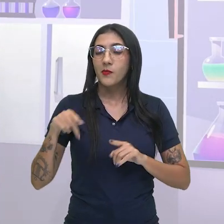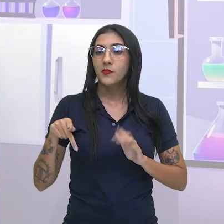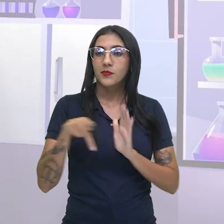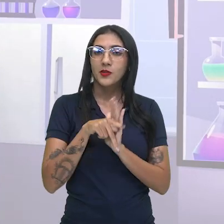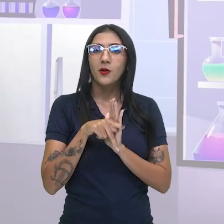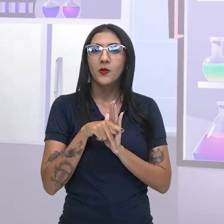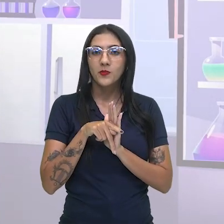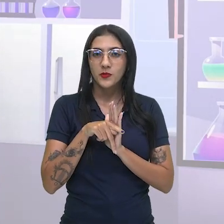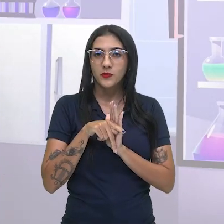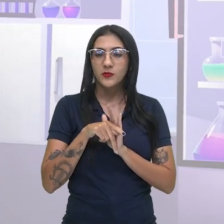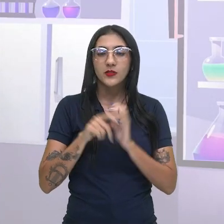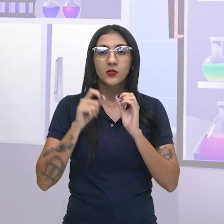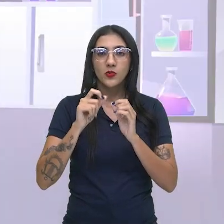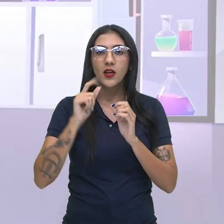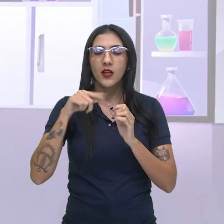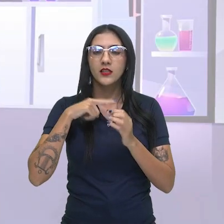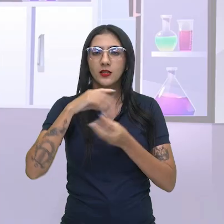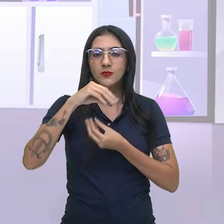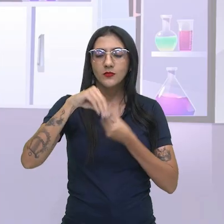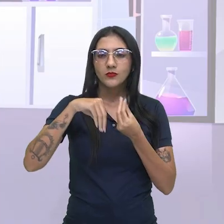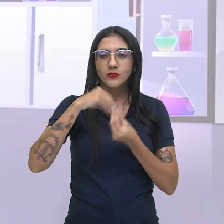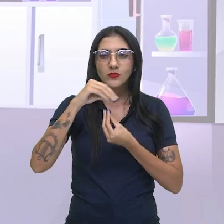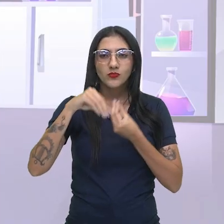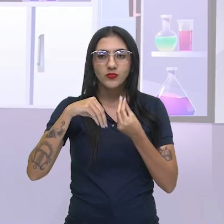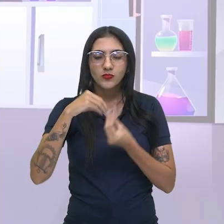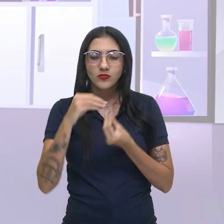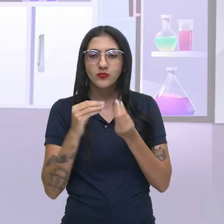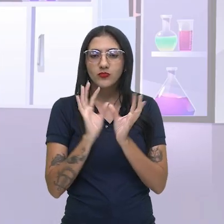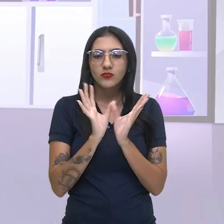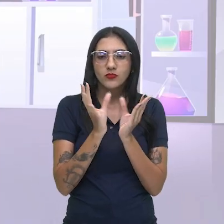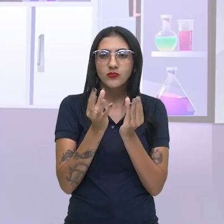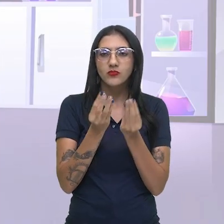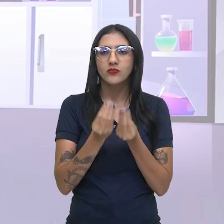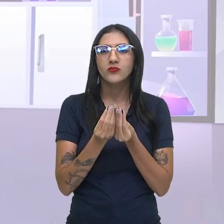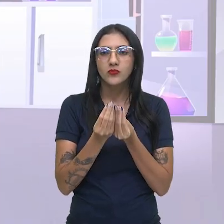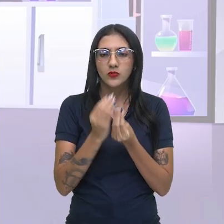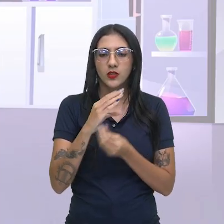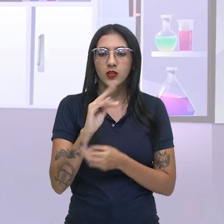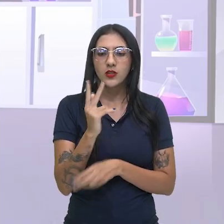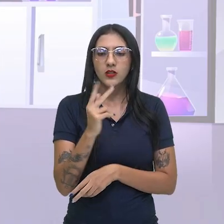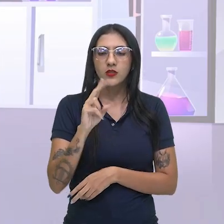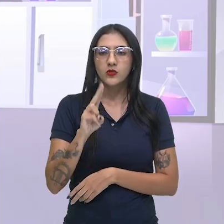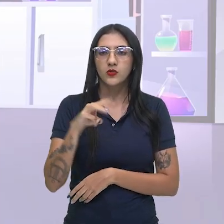que são formadas por composto de chumbo.